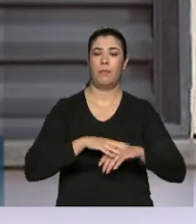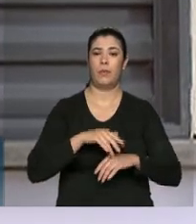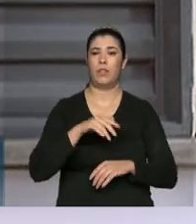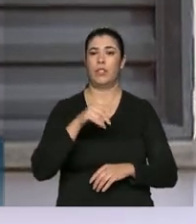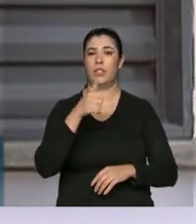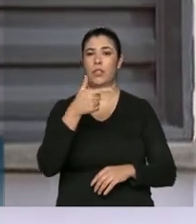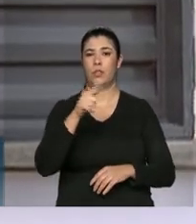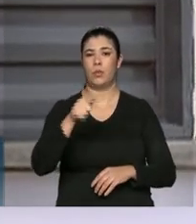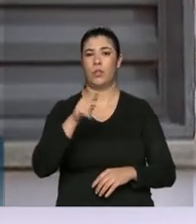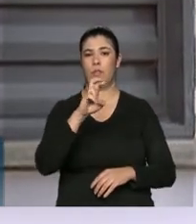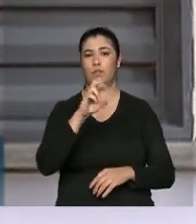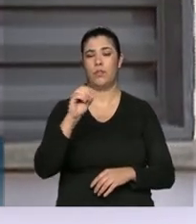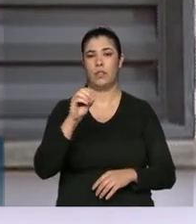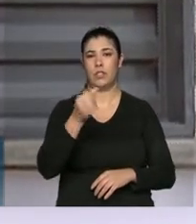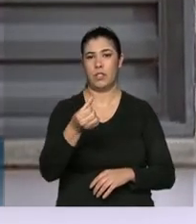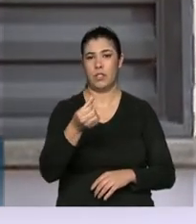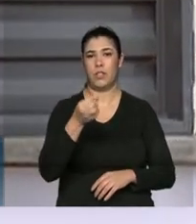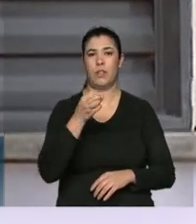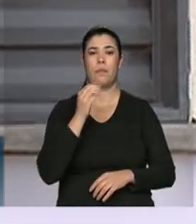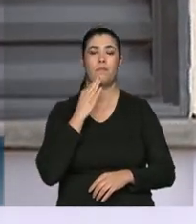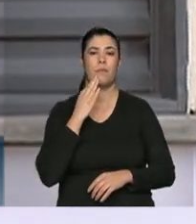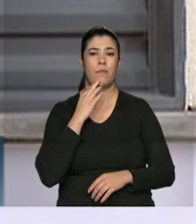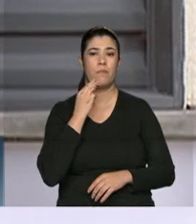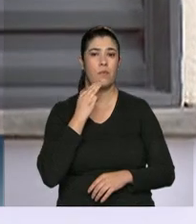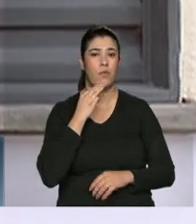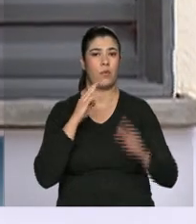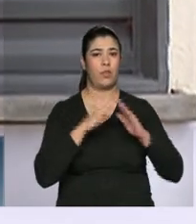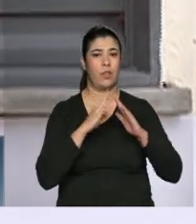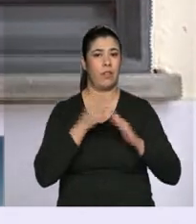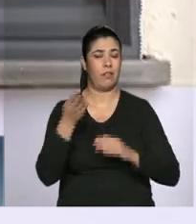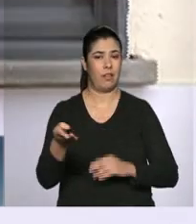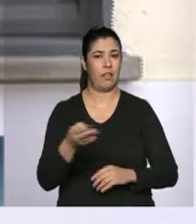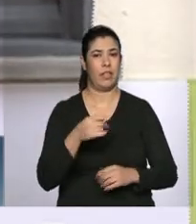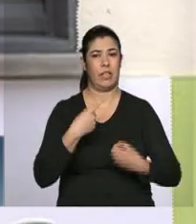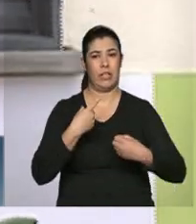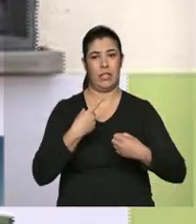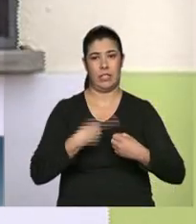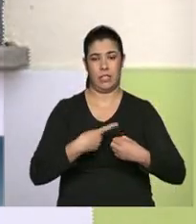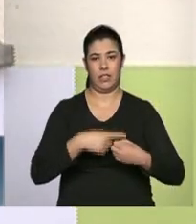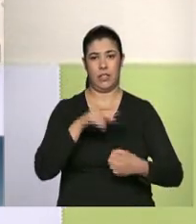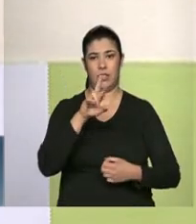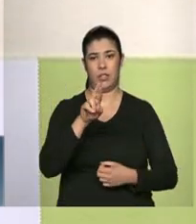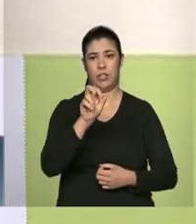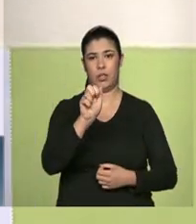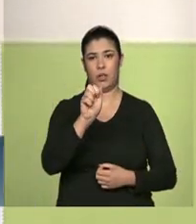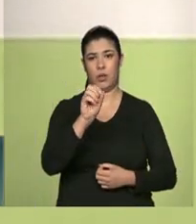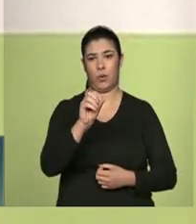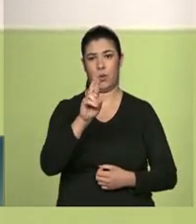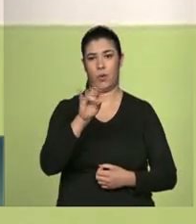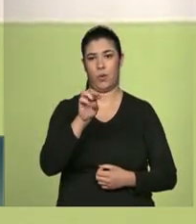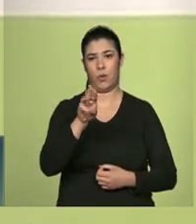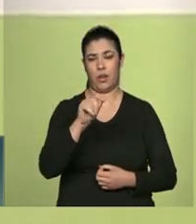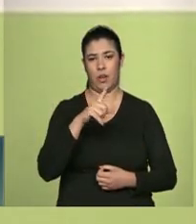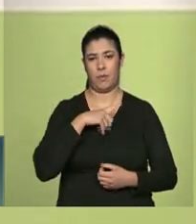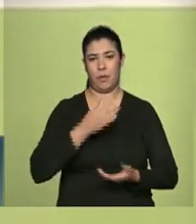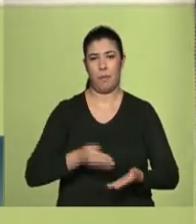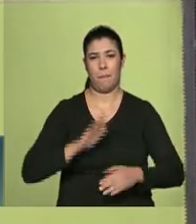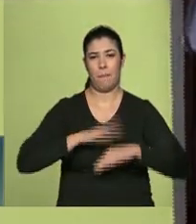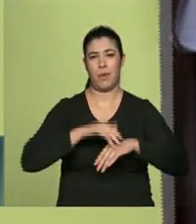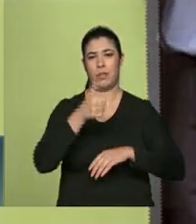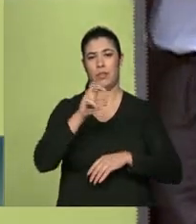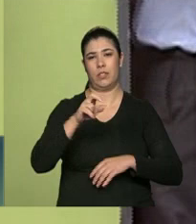todo o país. Só em Roraima foram entregues 3.900 unidades, beneficiando mais de 15